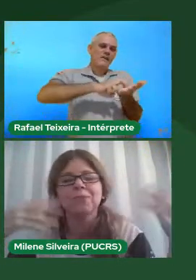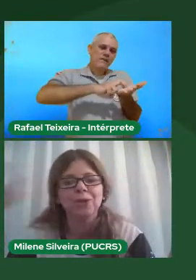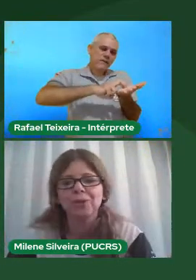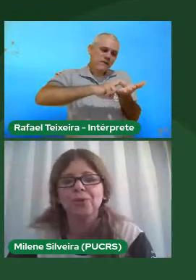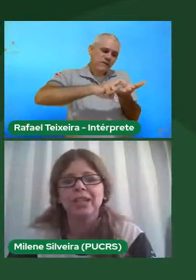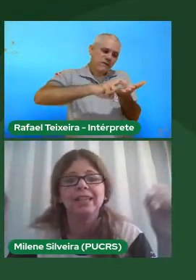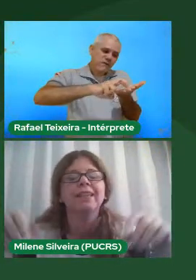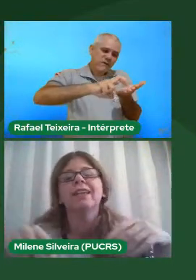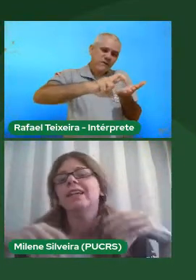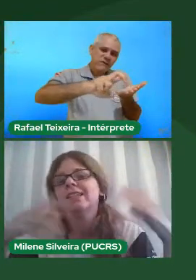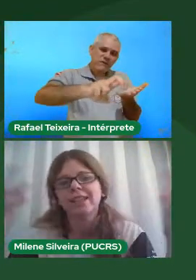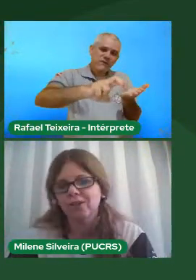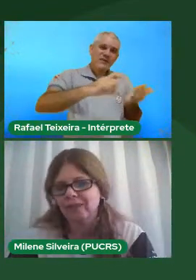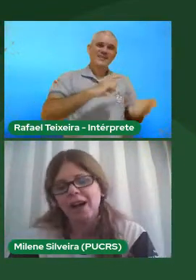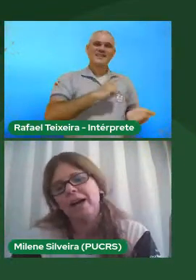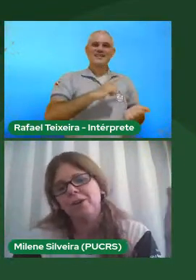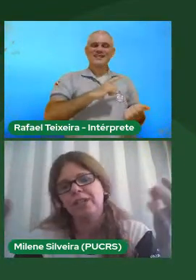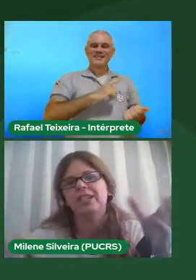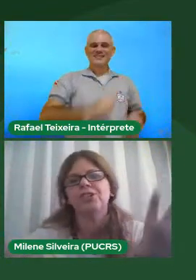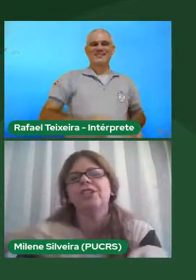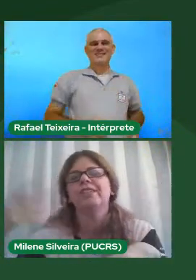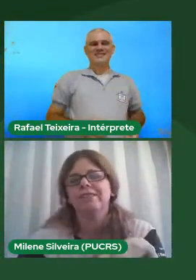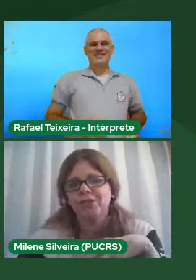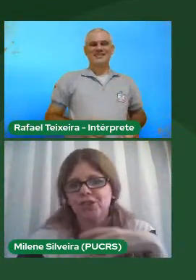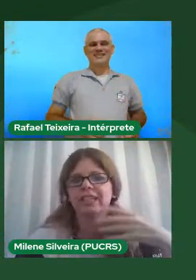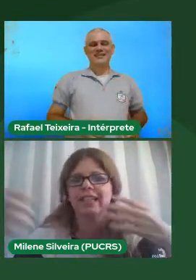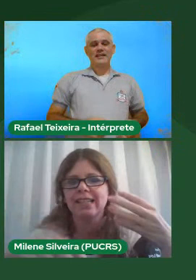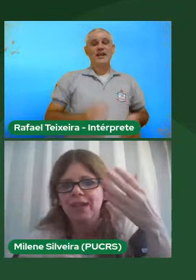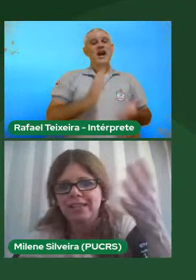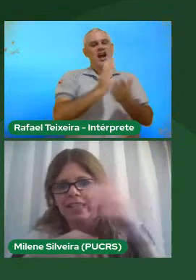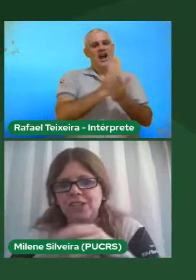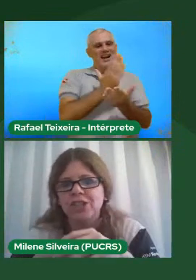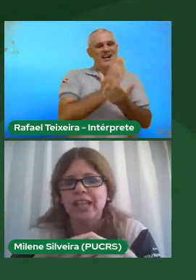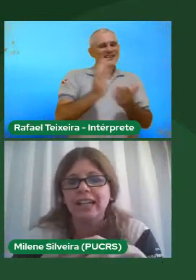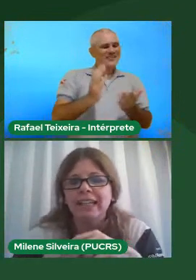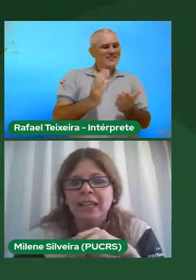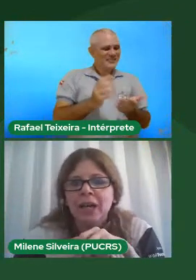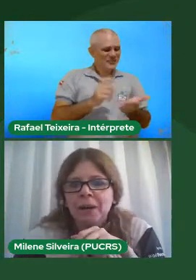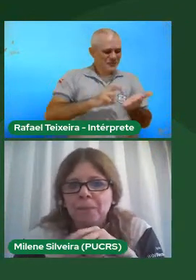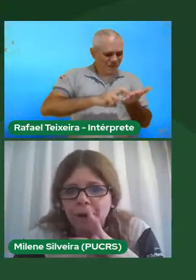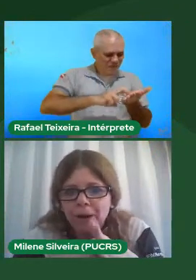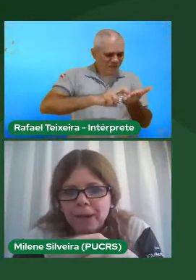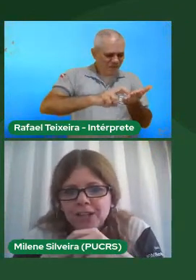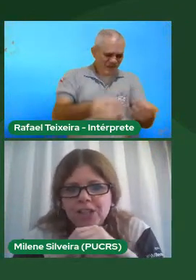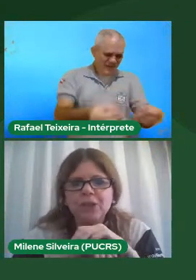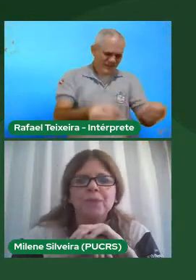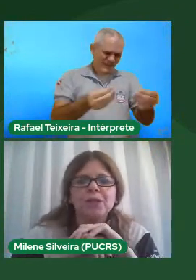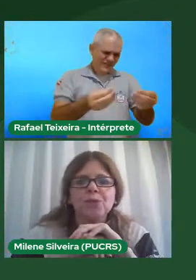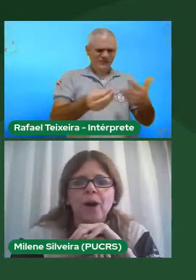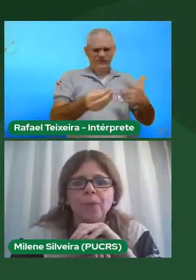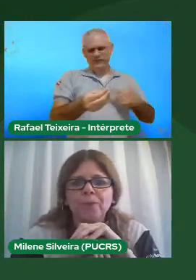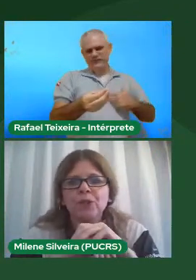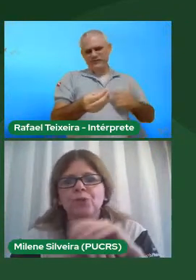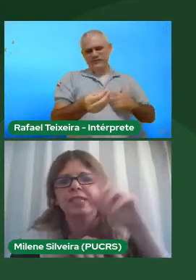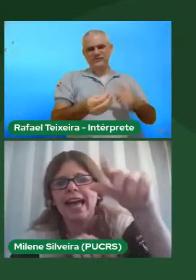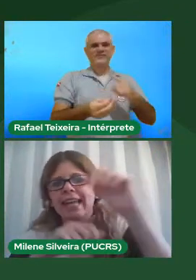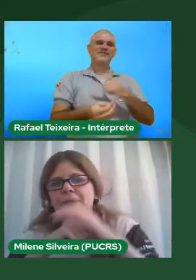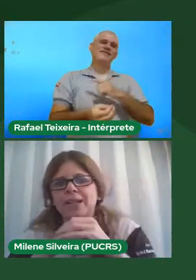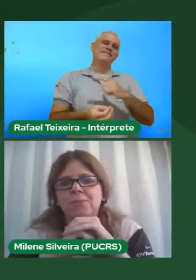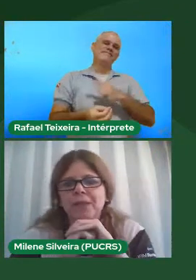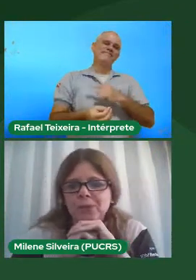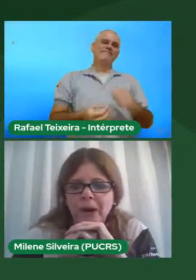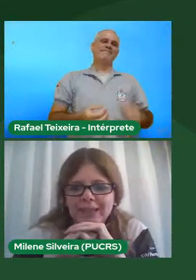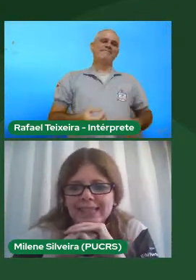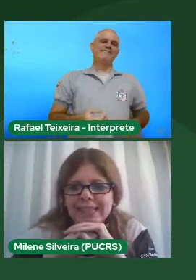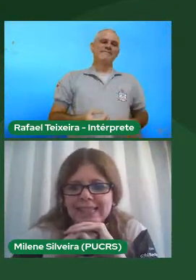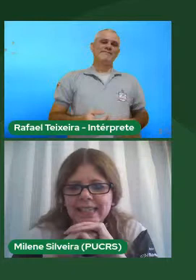resolução está muito ruim, e são a maioria de jantas, eventos, aqui a gente está, maior parte aqui, o pessoal do SERG,